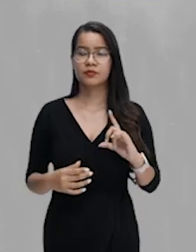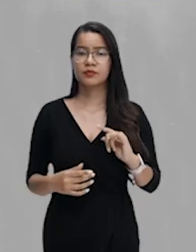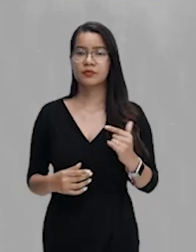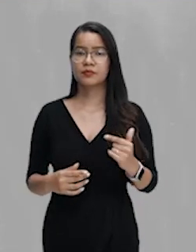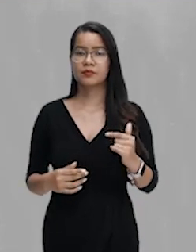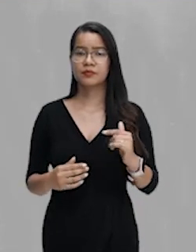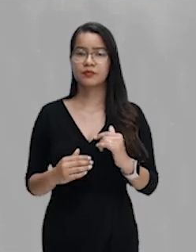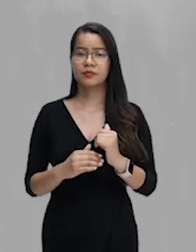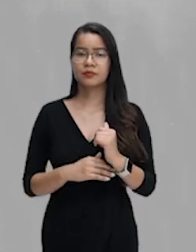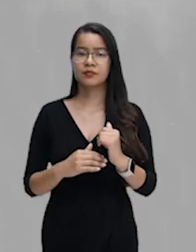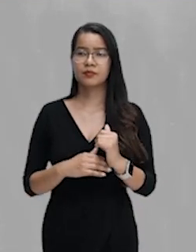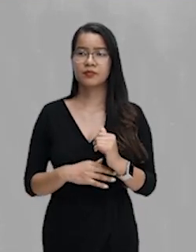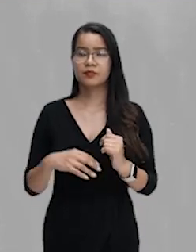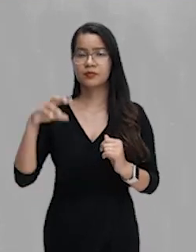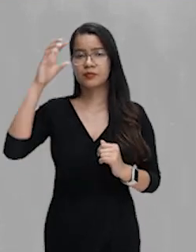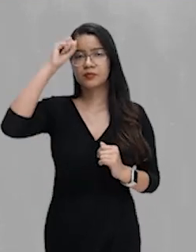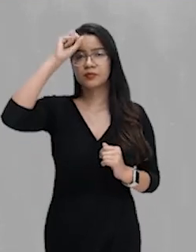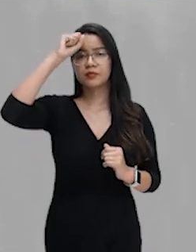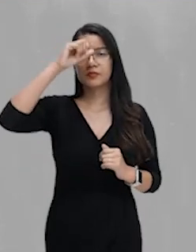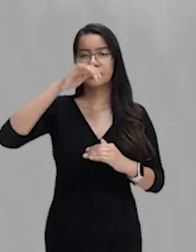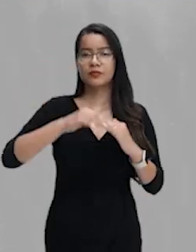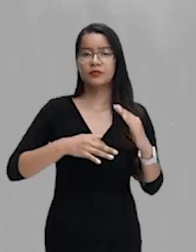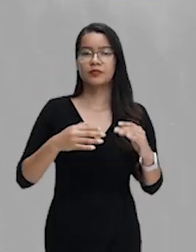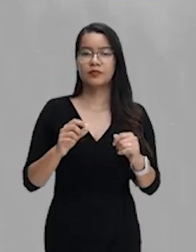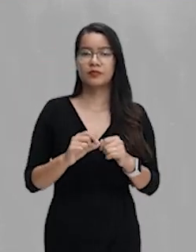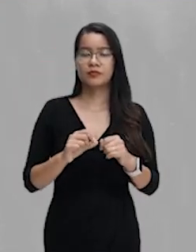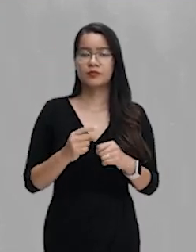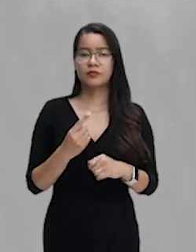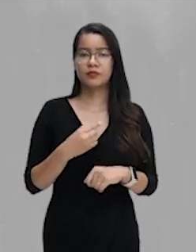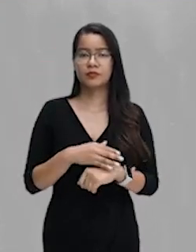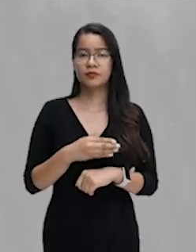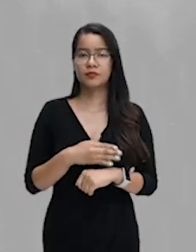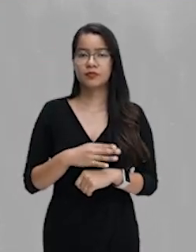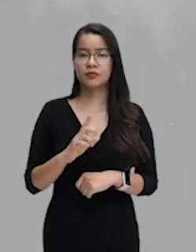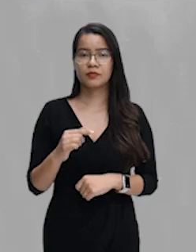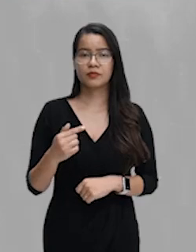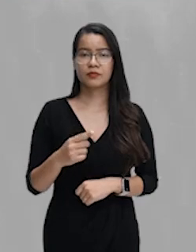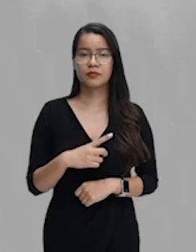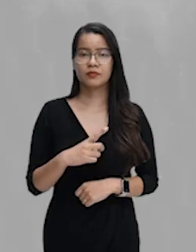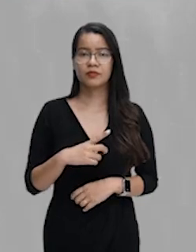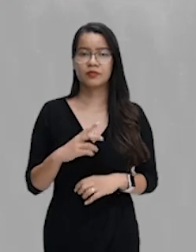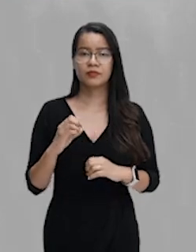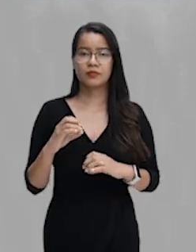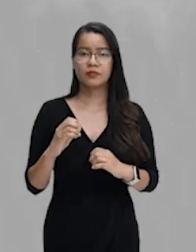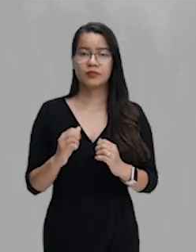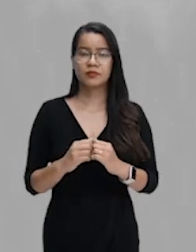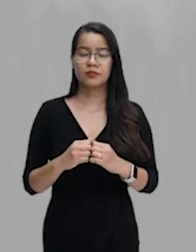tem mistério. Gravem a fórmula, façam o treino. Lá na plataforma tem essa